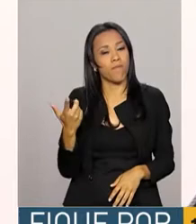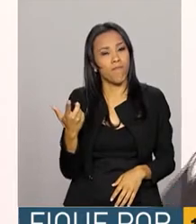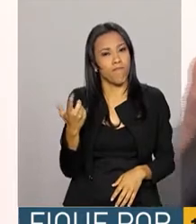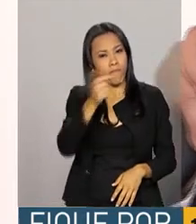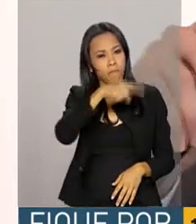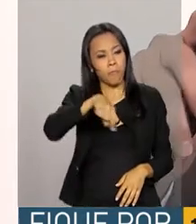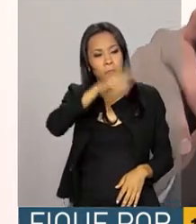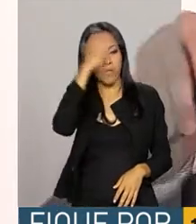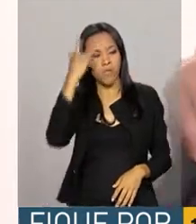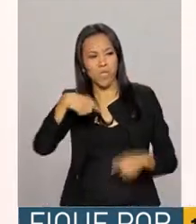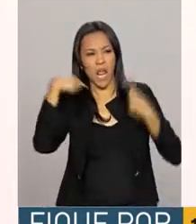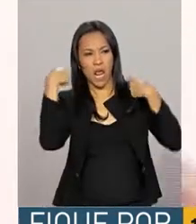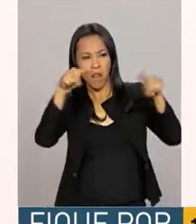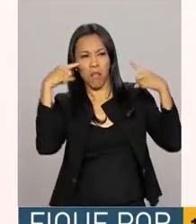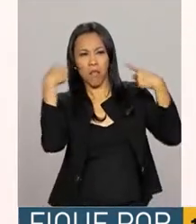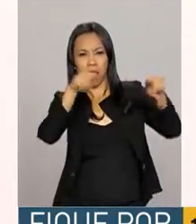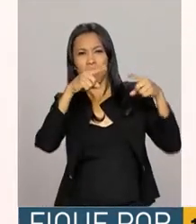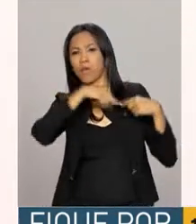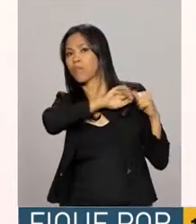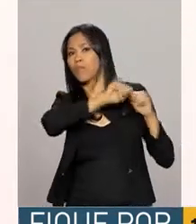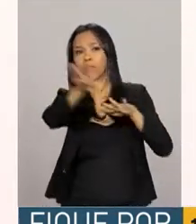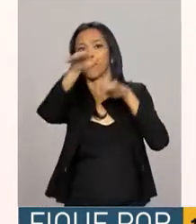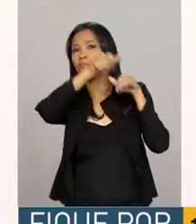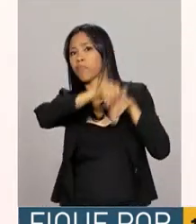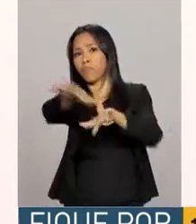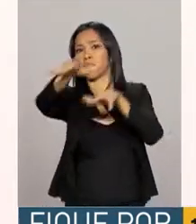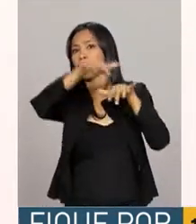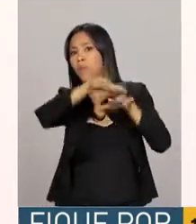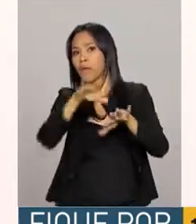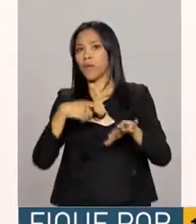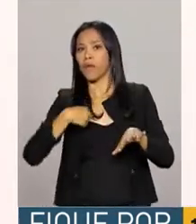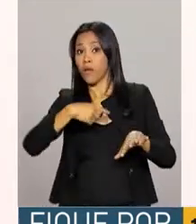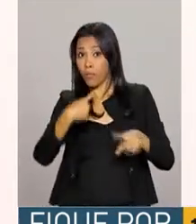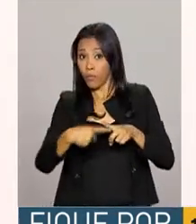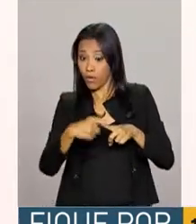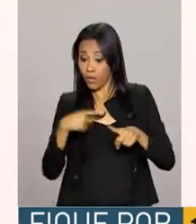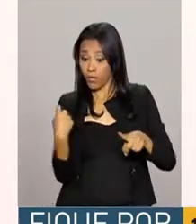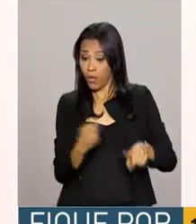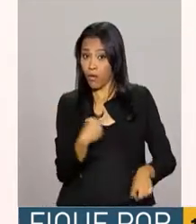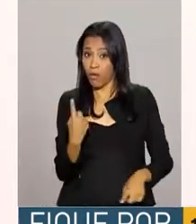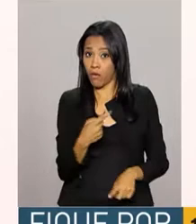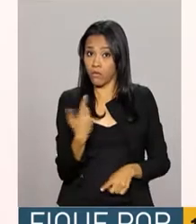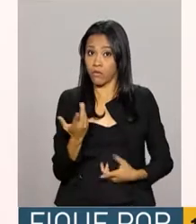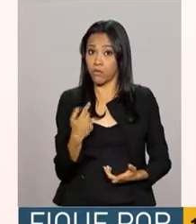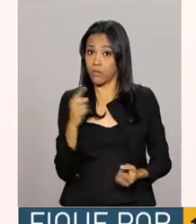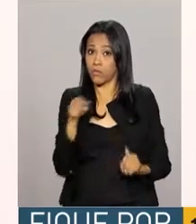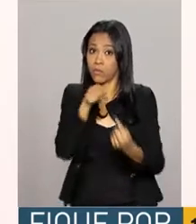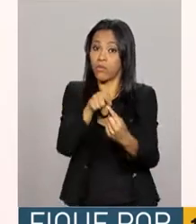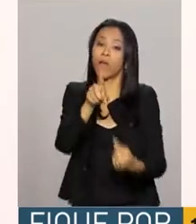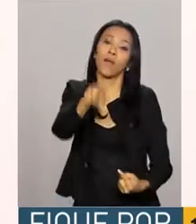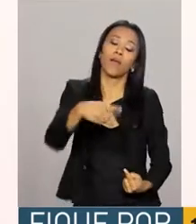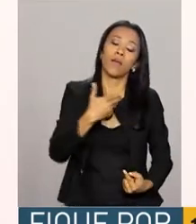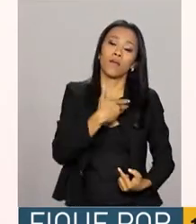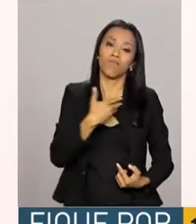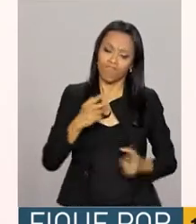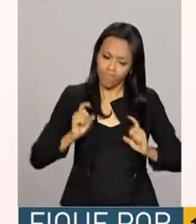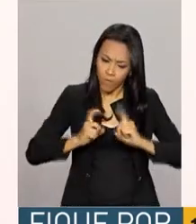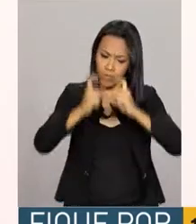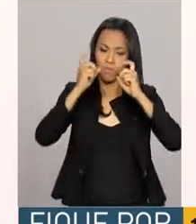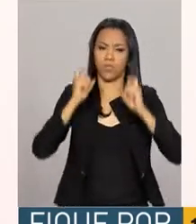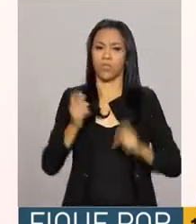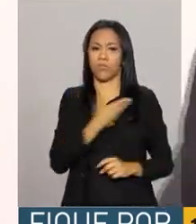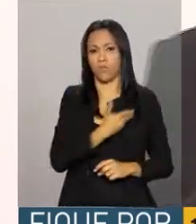pessoas vão protestando a caravana vai passando vai passando e nós o nosso objetivo é conversar só